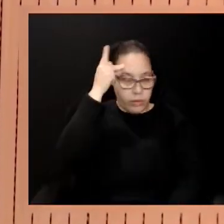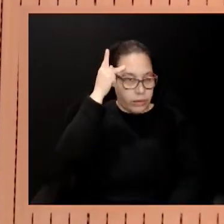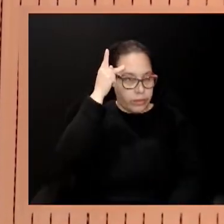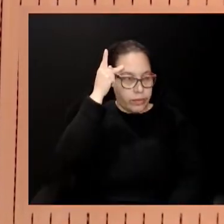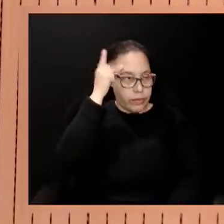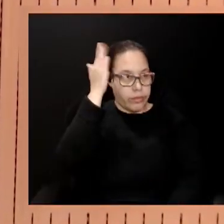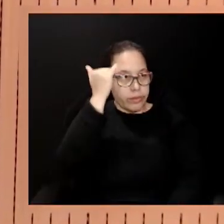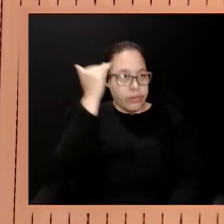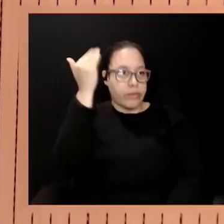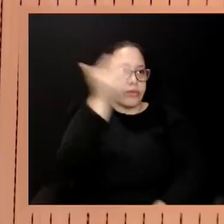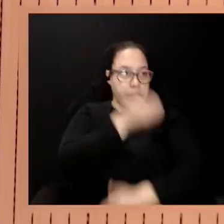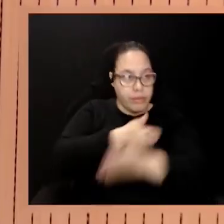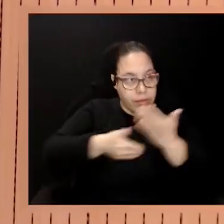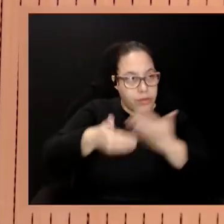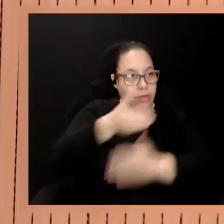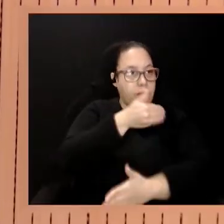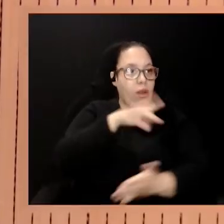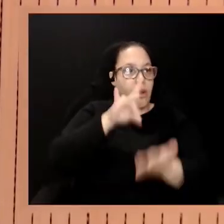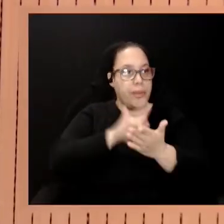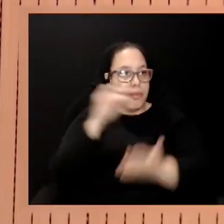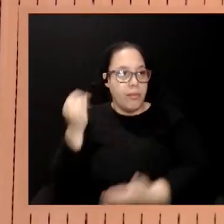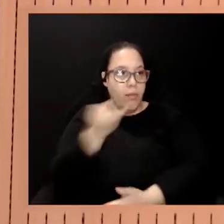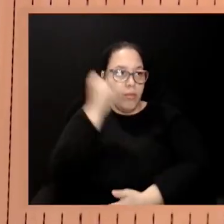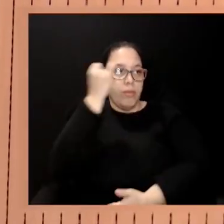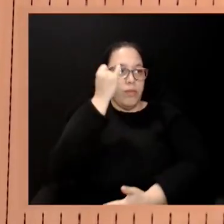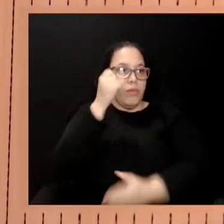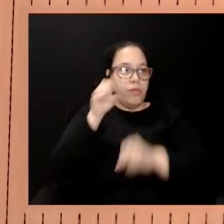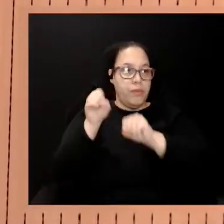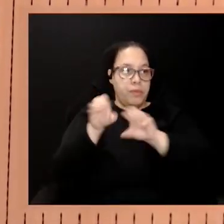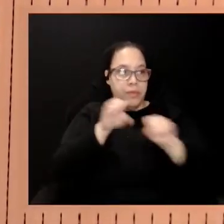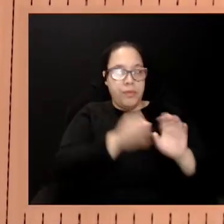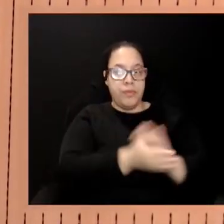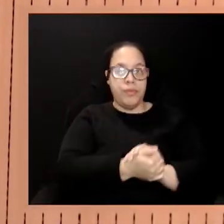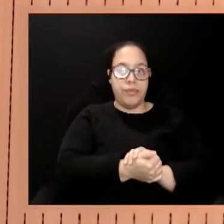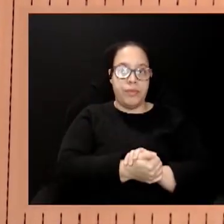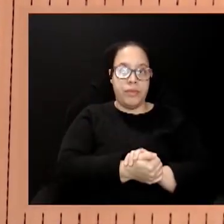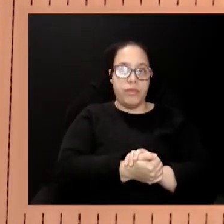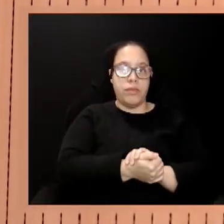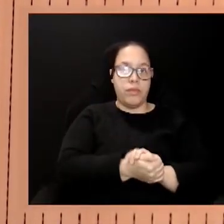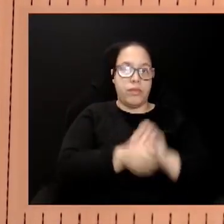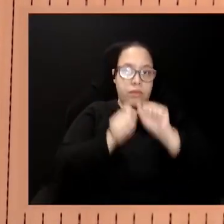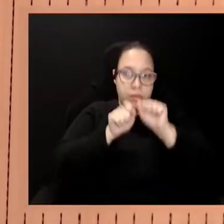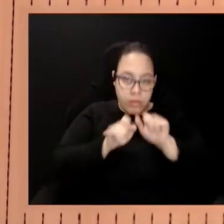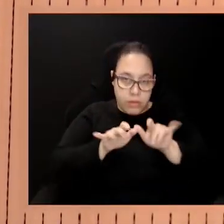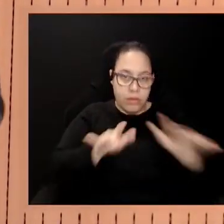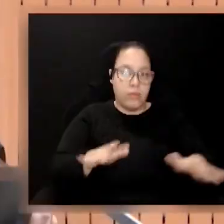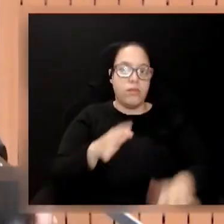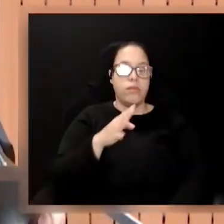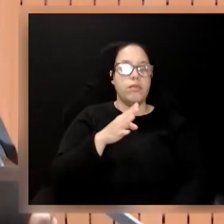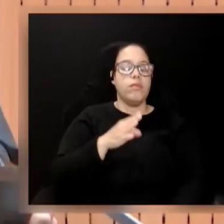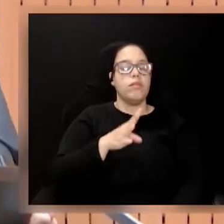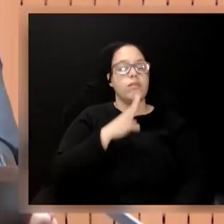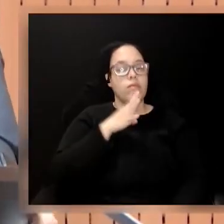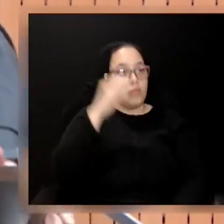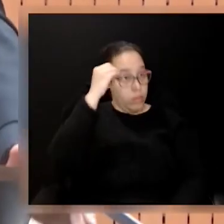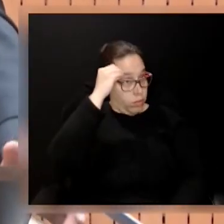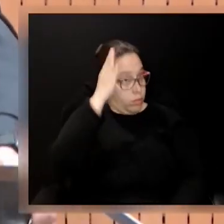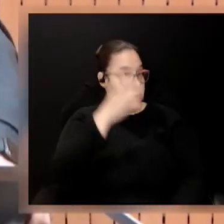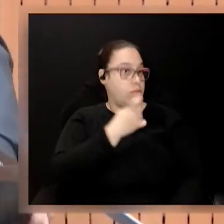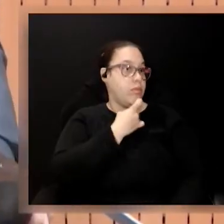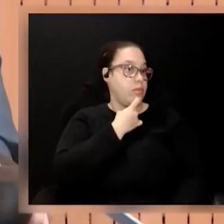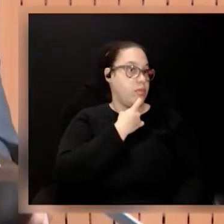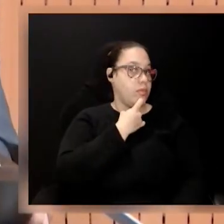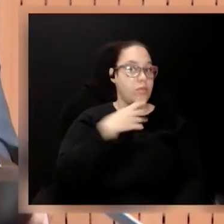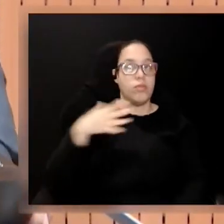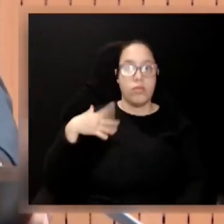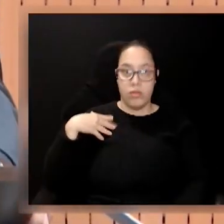de forma relevante para a educação e a disseminação do conhecimento em Campinas. Ao longo de toda essa